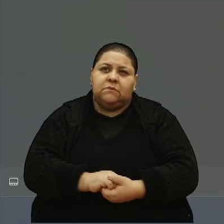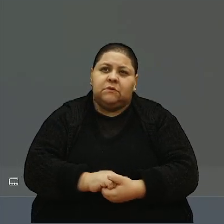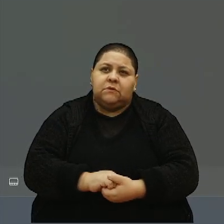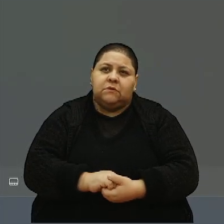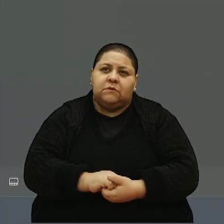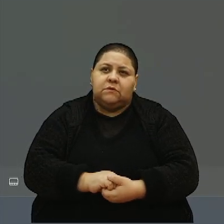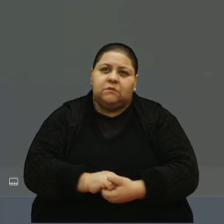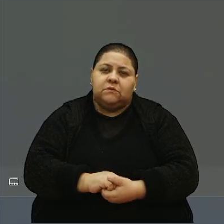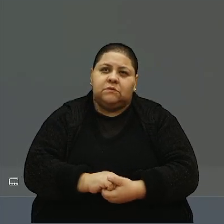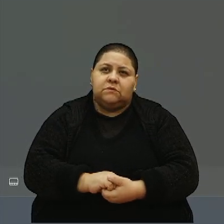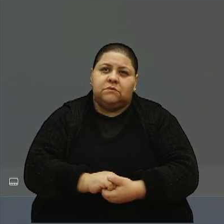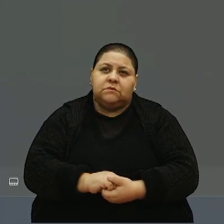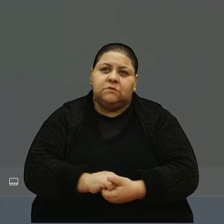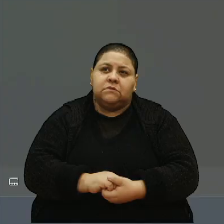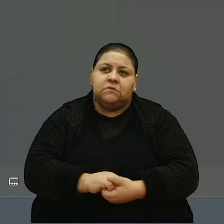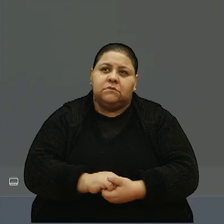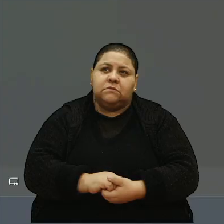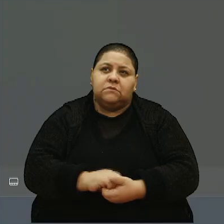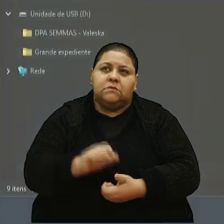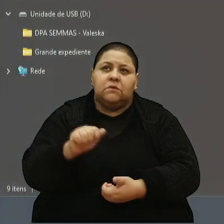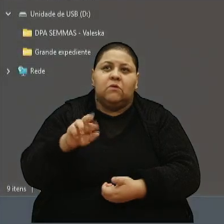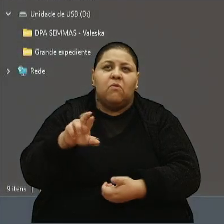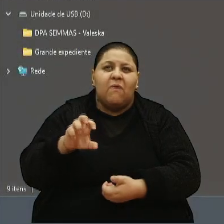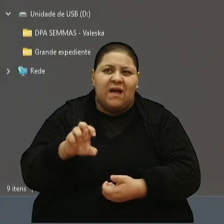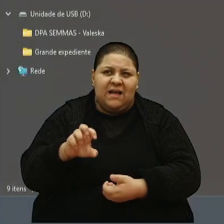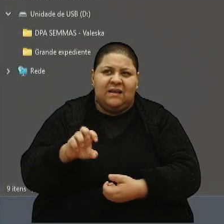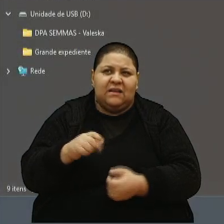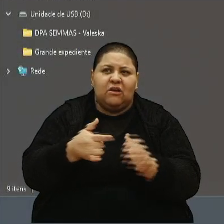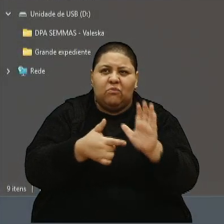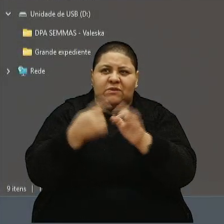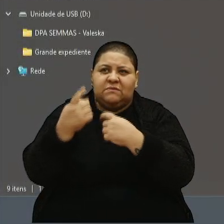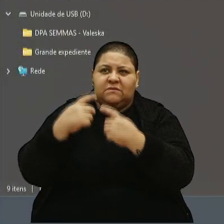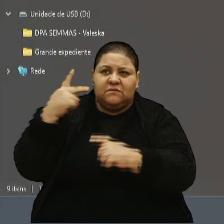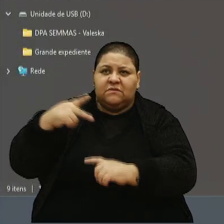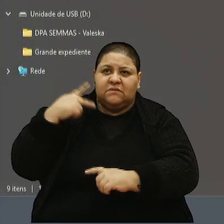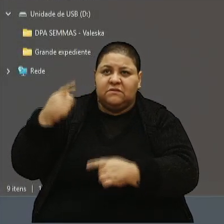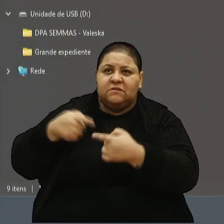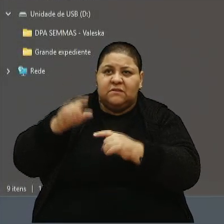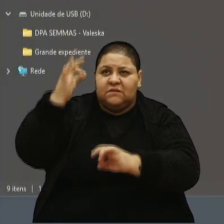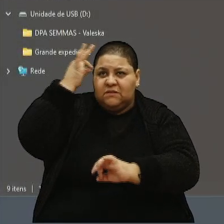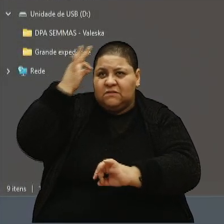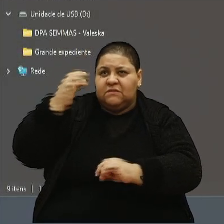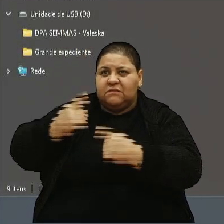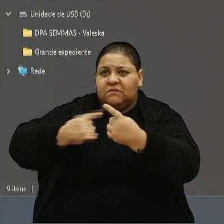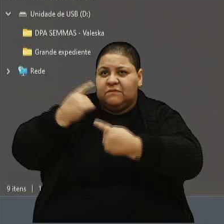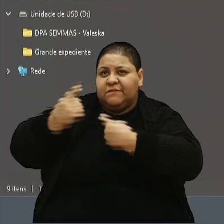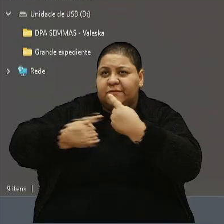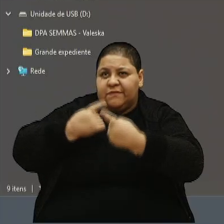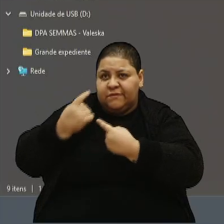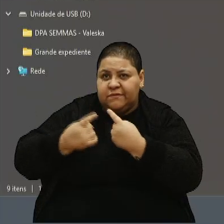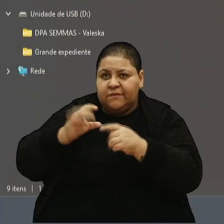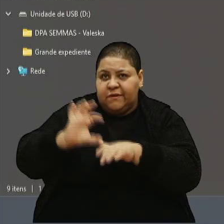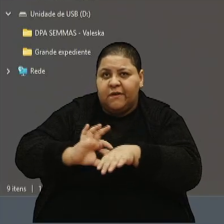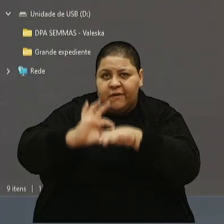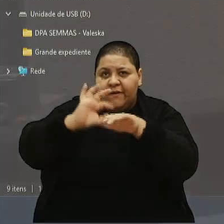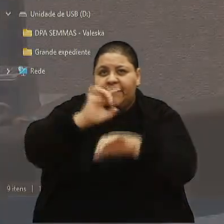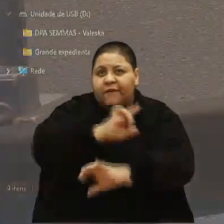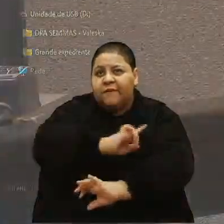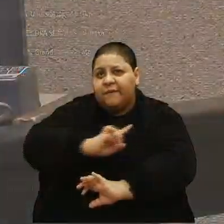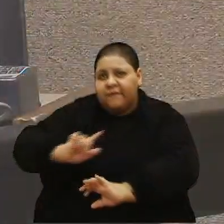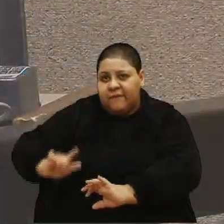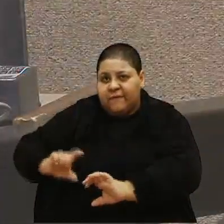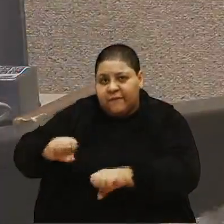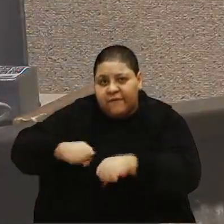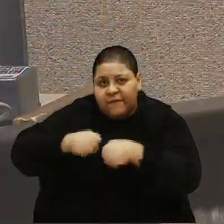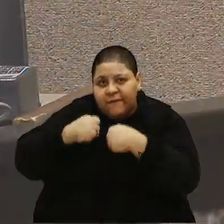Aqui aparece o ARI, que ontem eu mostrei até para alguns vereadores aqui. Mas eu entendo a preocupação do líder de governo em